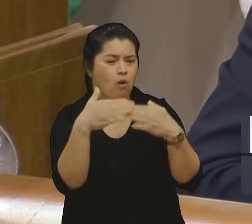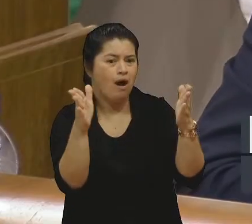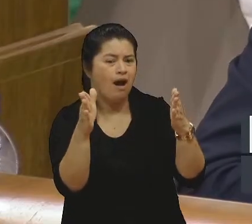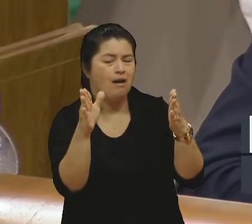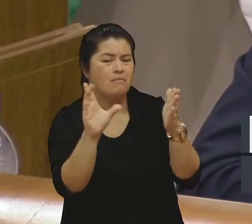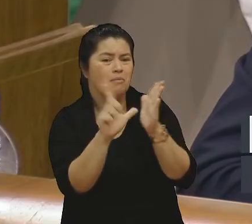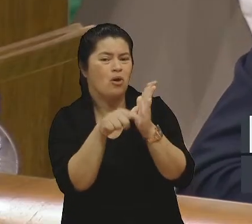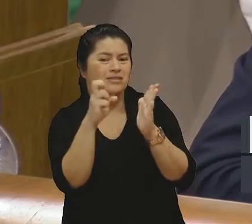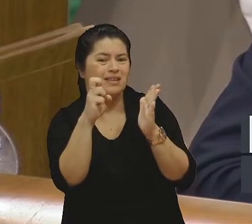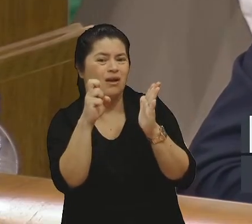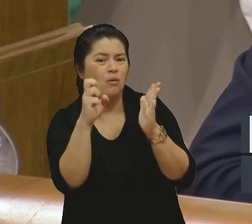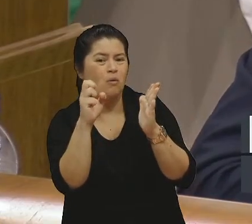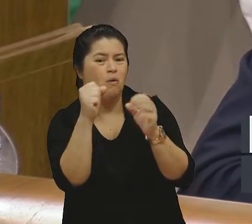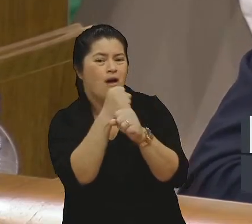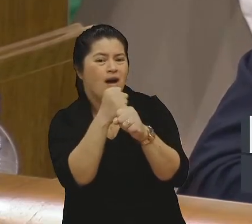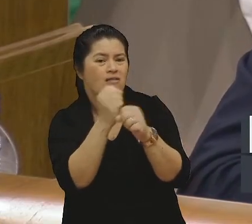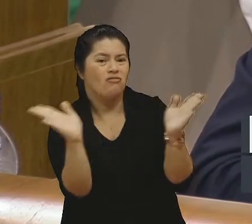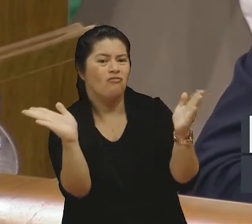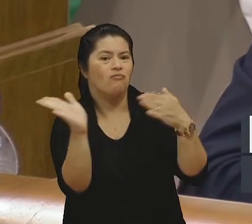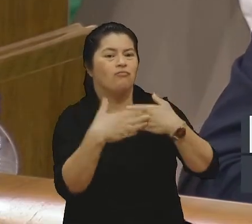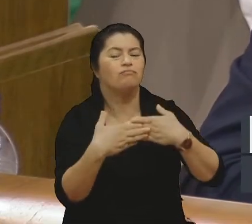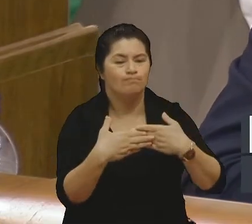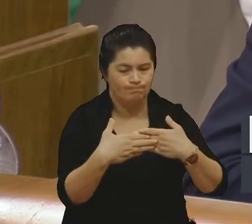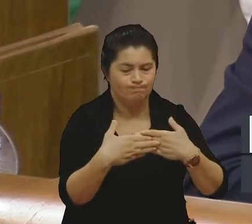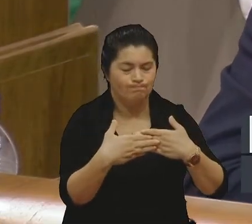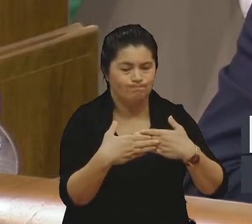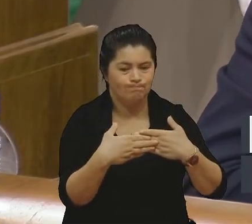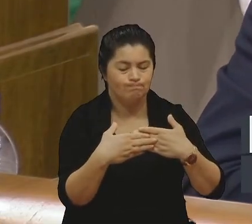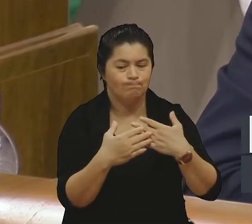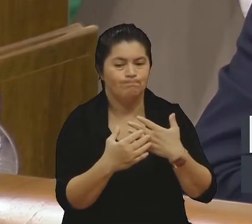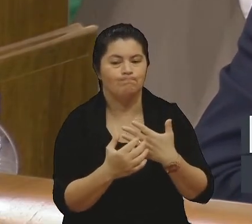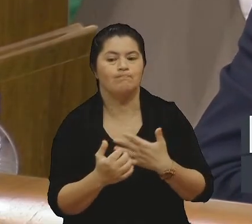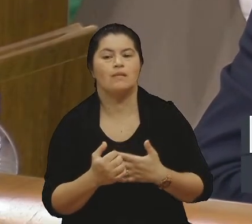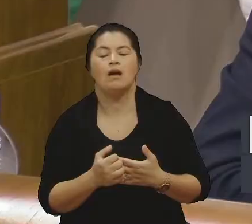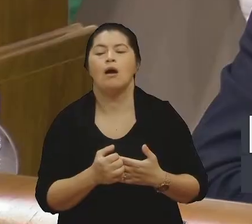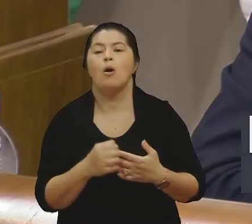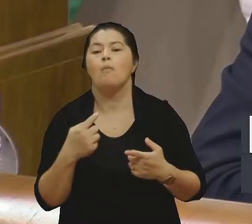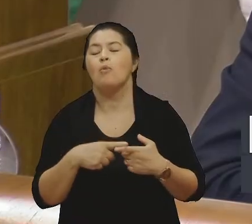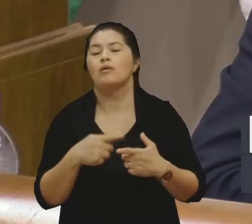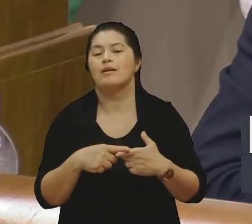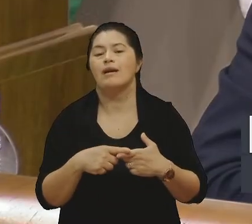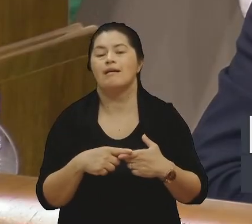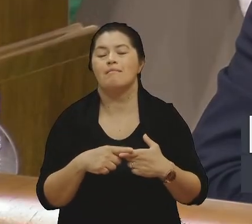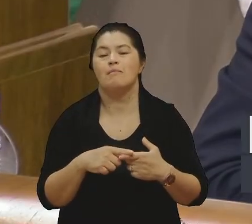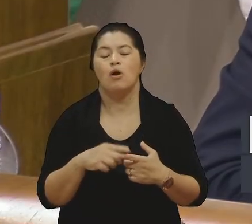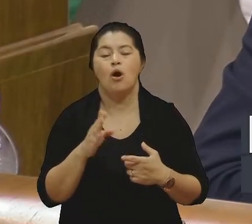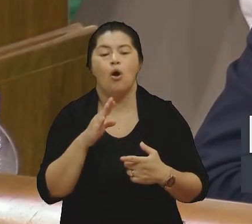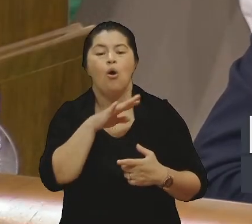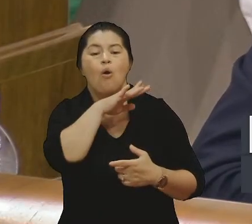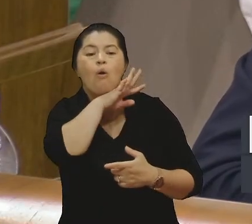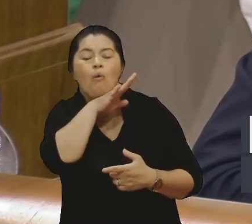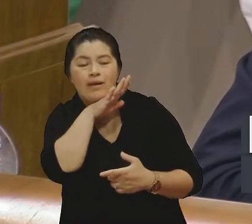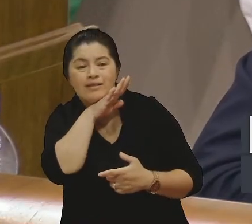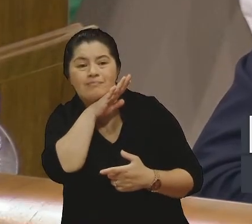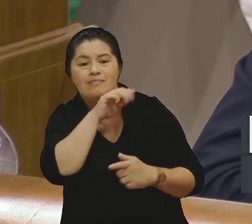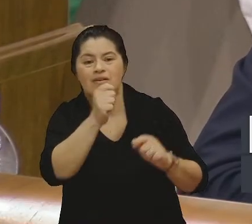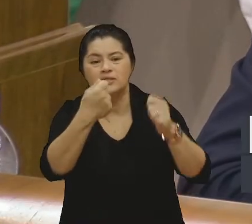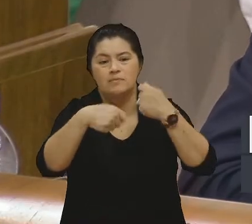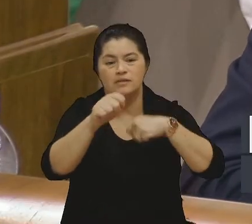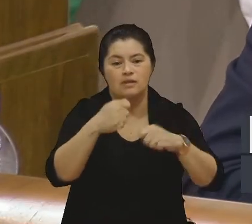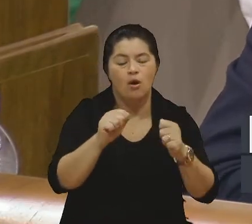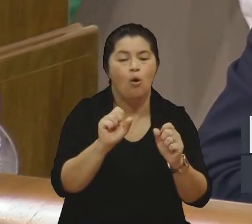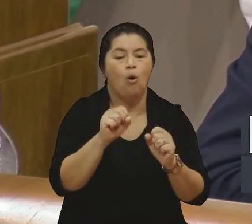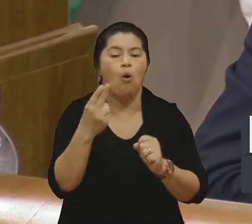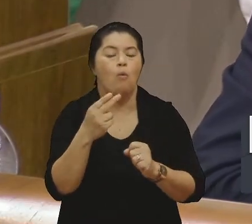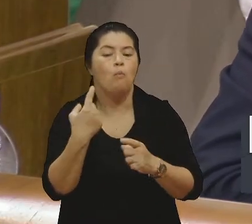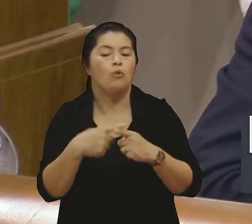por vários motivos. Os principais deles são por má administração do capital de giro, por desconhecimento do ramo e